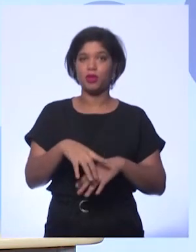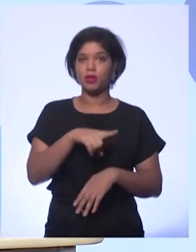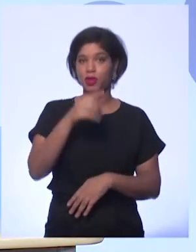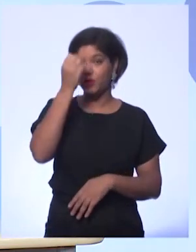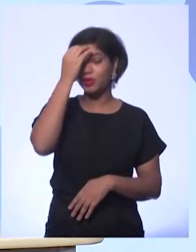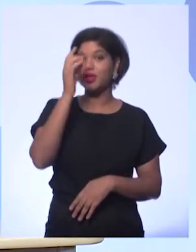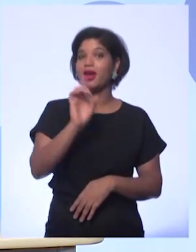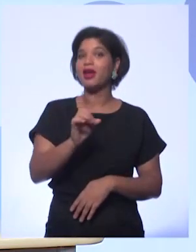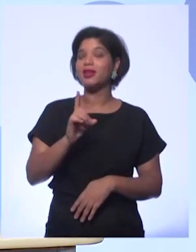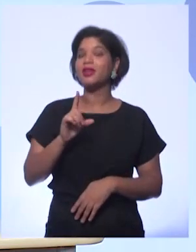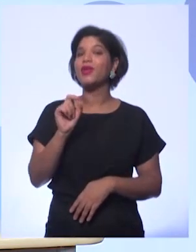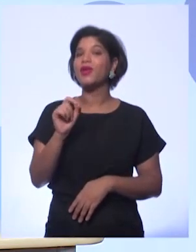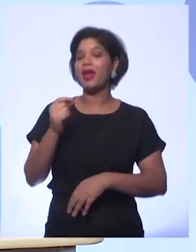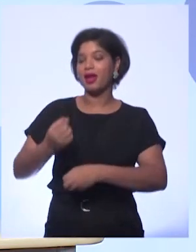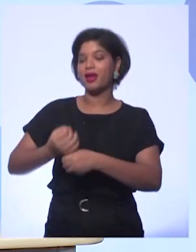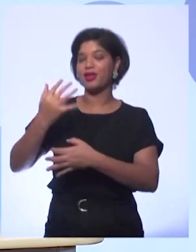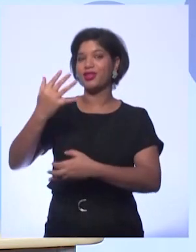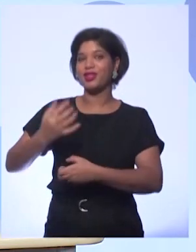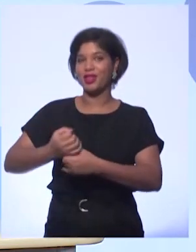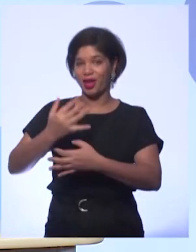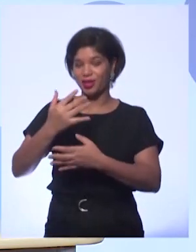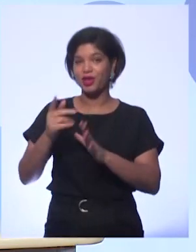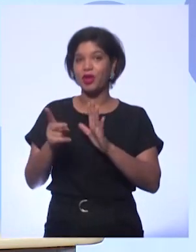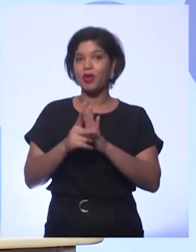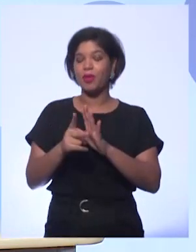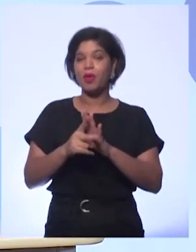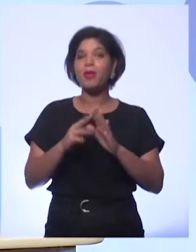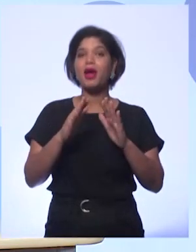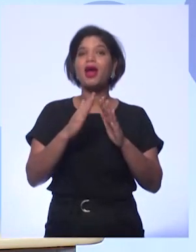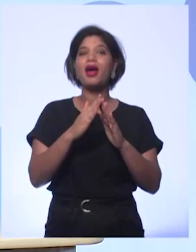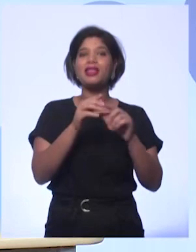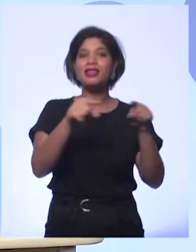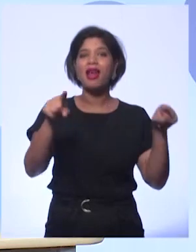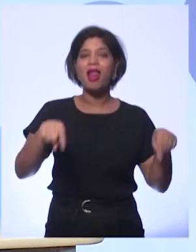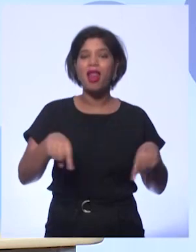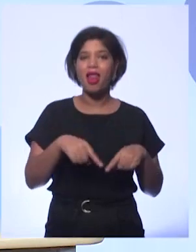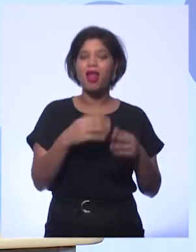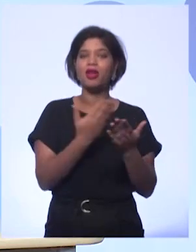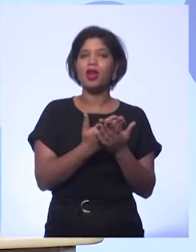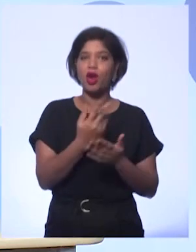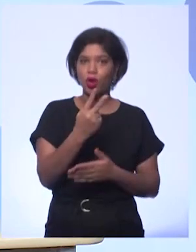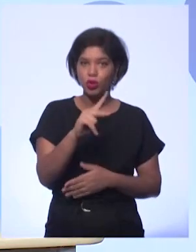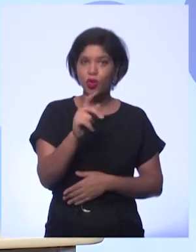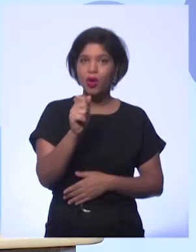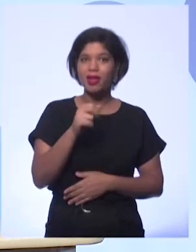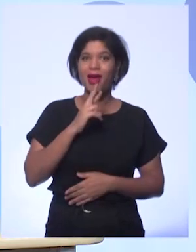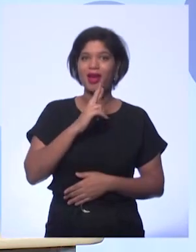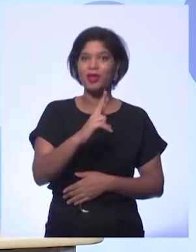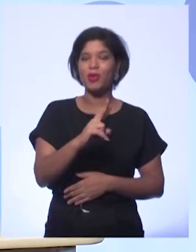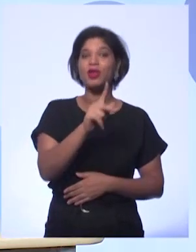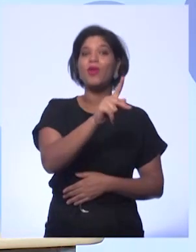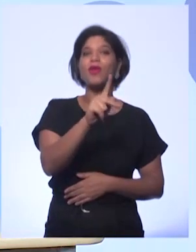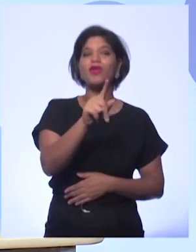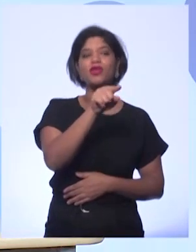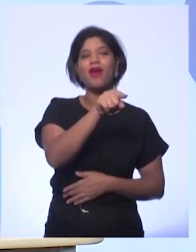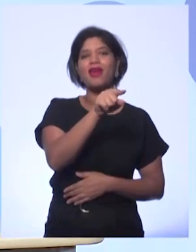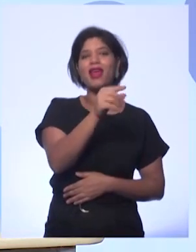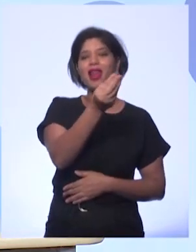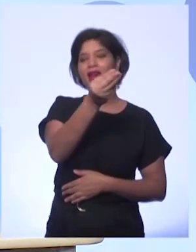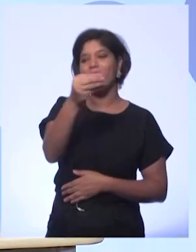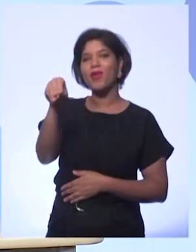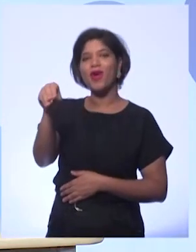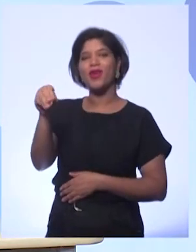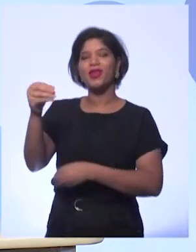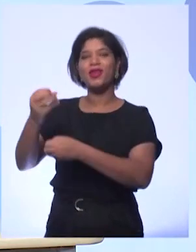entrem aí no chat da sua sala de aula para enviar as respostas das suas atividades para o seu professor. E vocês,